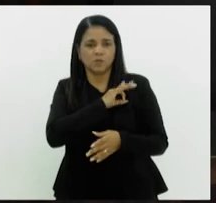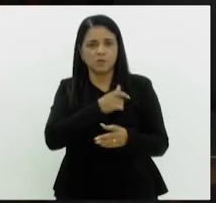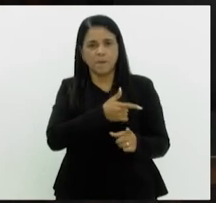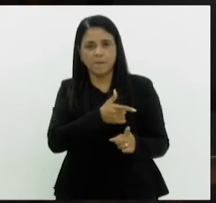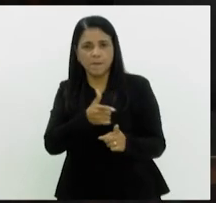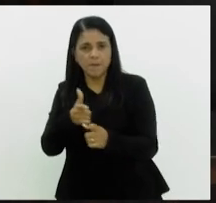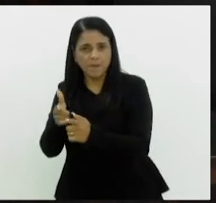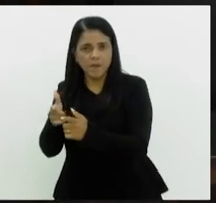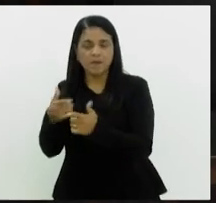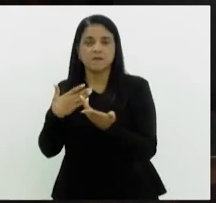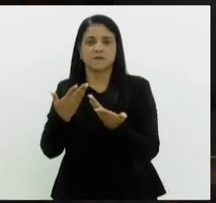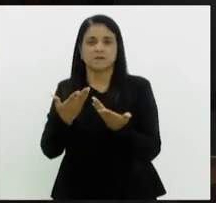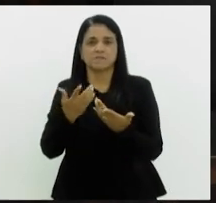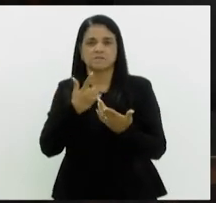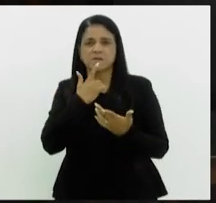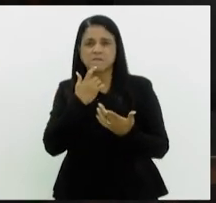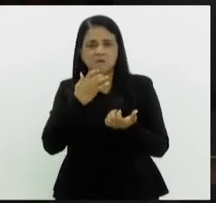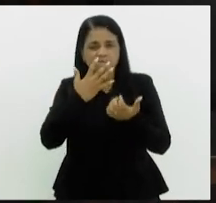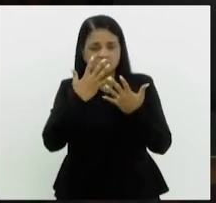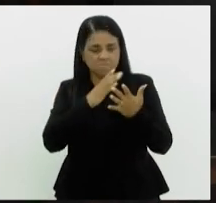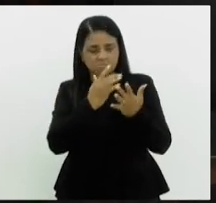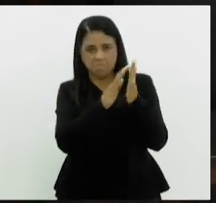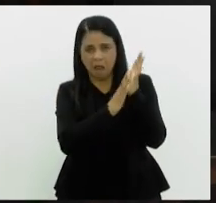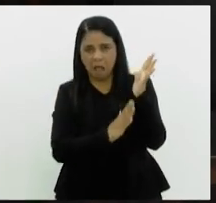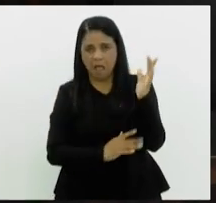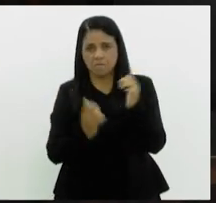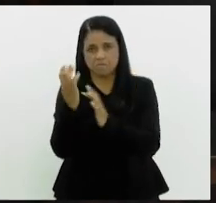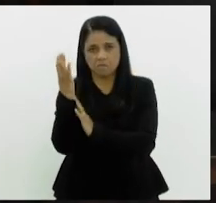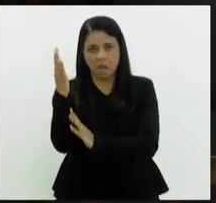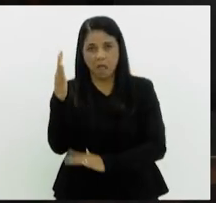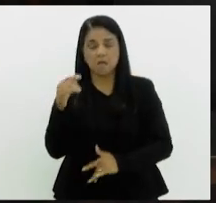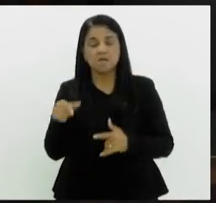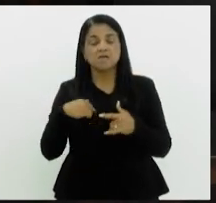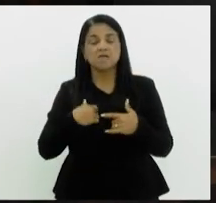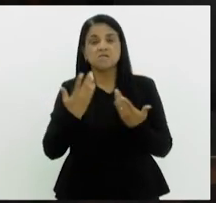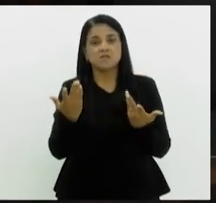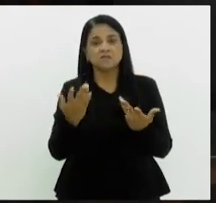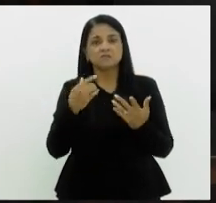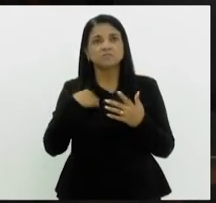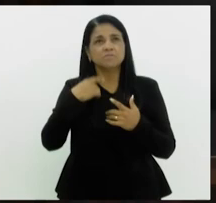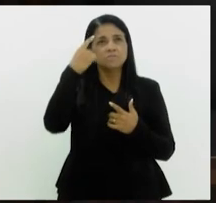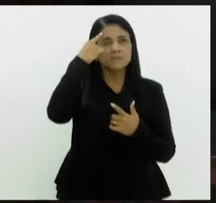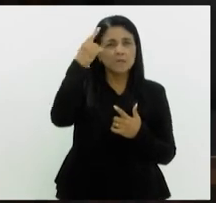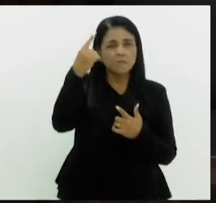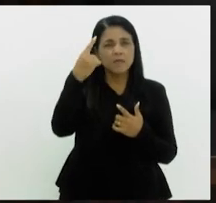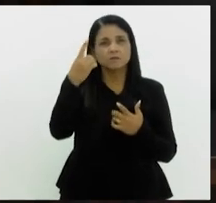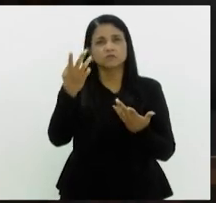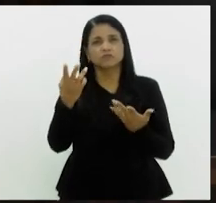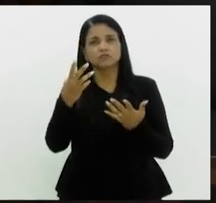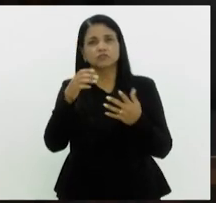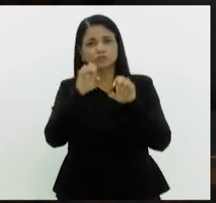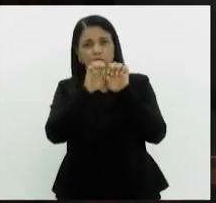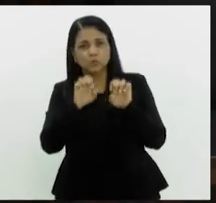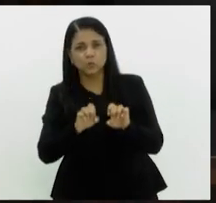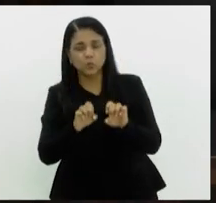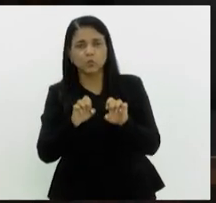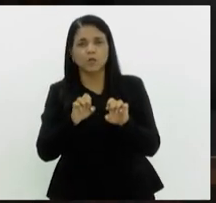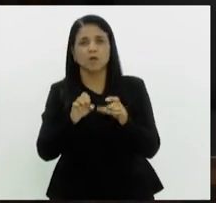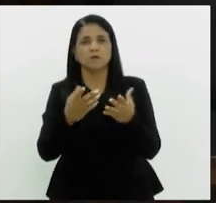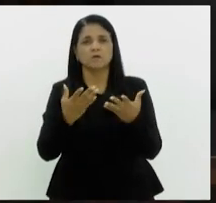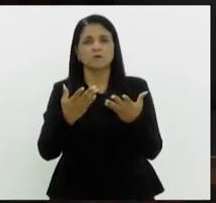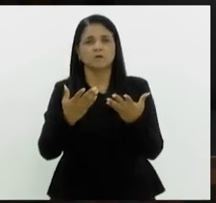e que demonstra aí a possibilidade da gente criar um pensamento, uma estrutura de saber que fuja dessa